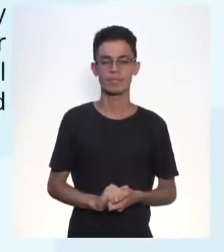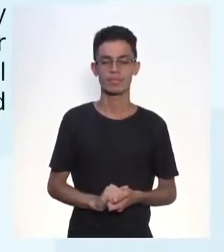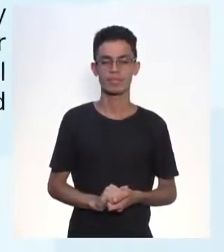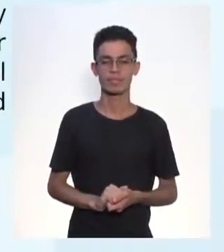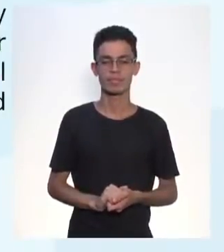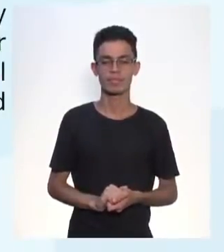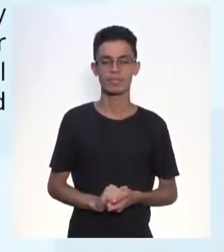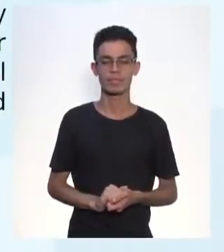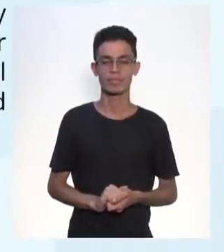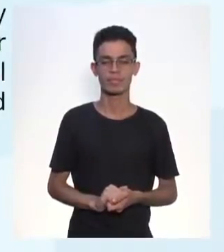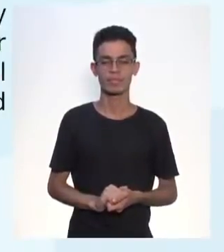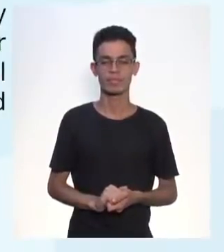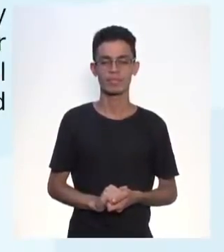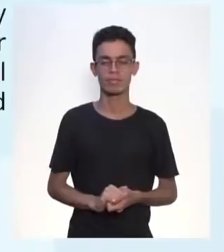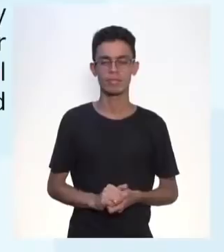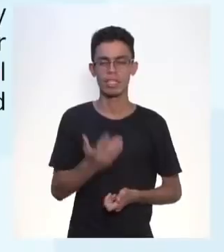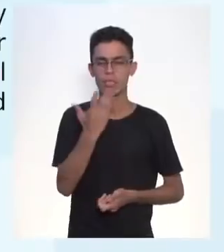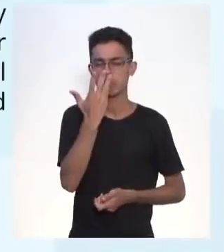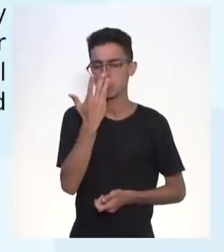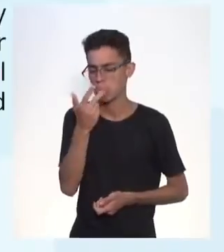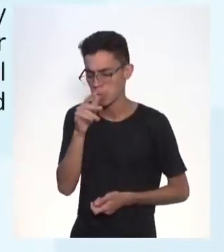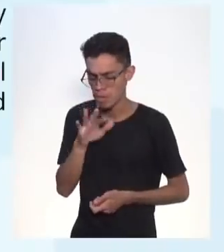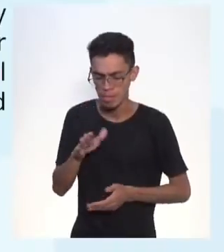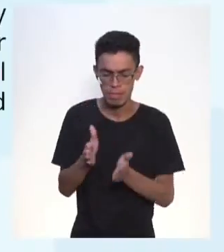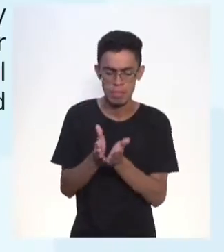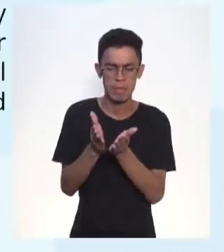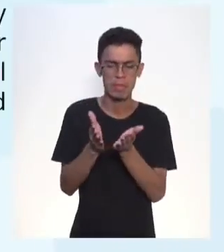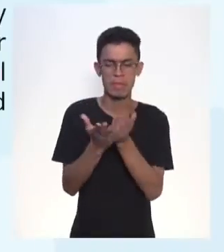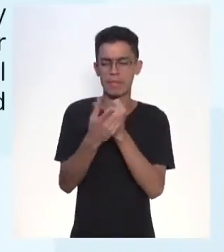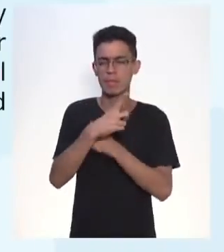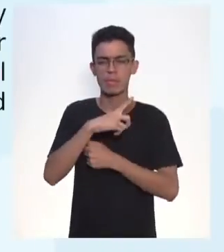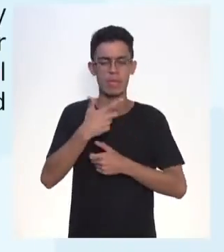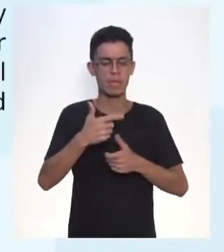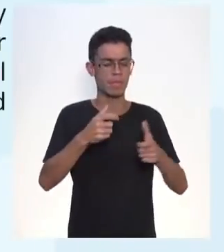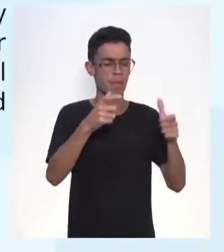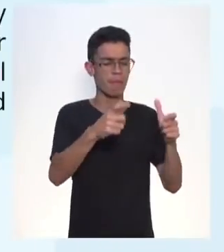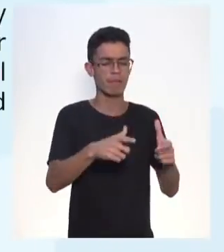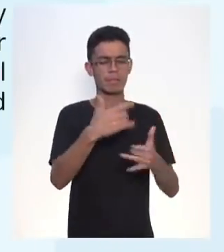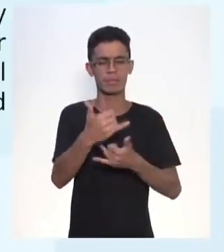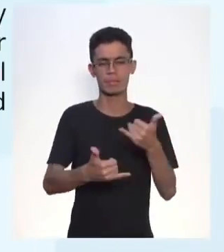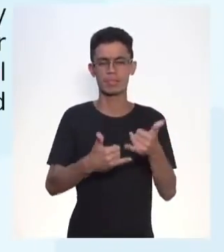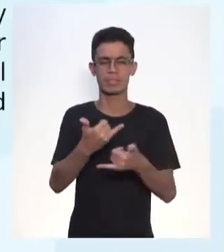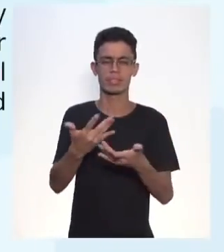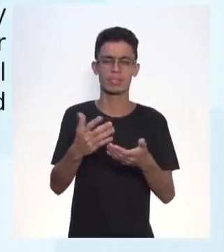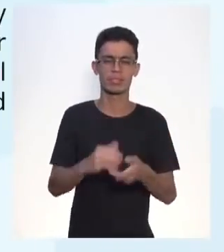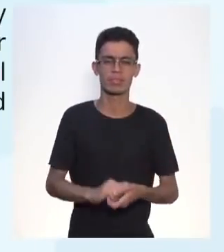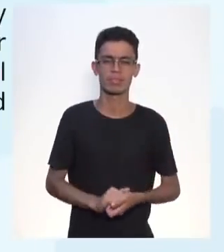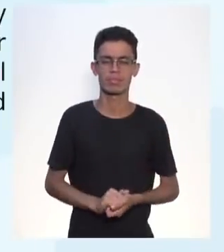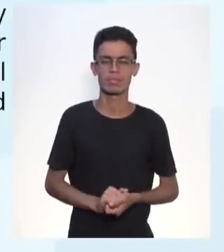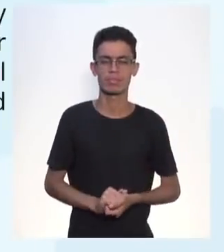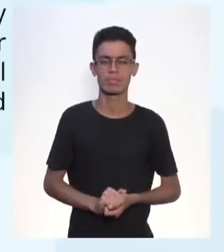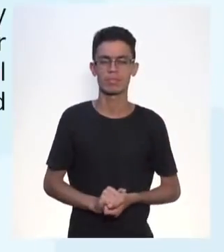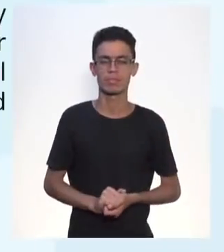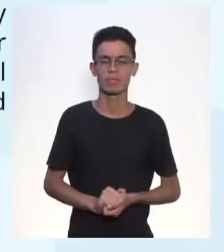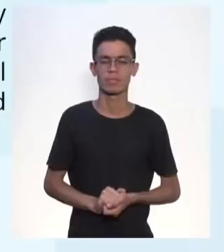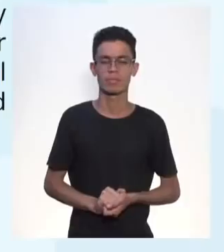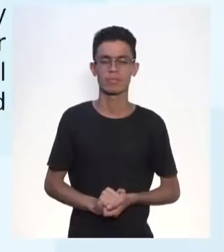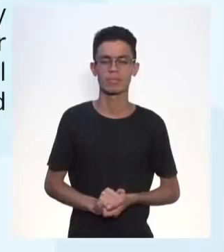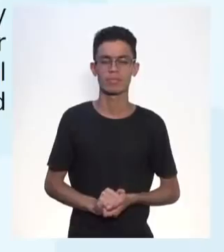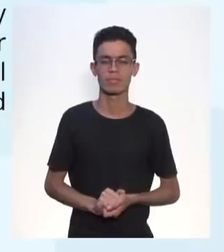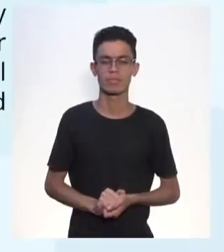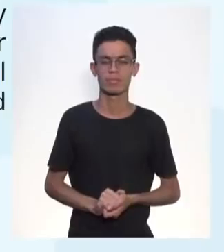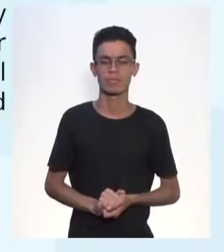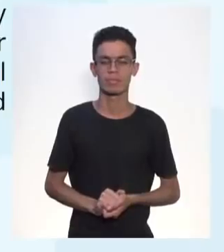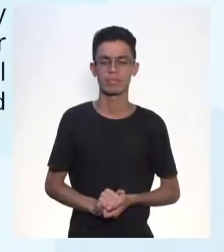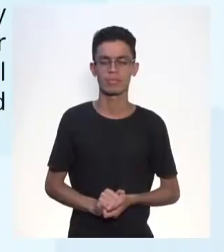nowhere to play. As pobres crianças não tinham agora nenhum lugar para brincar. They tried to play on the road, but the road was very dusty